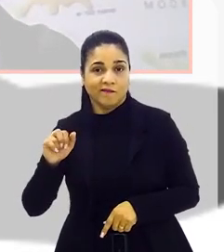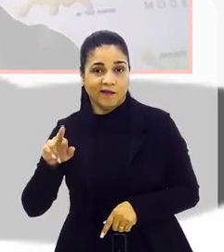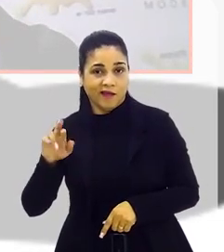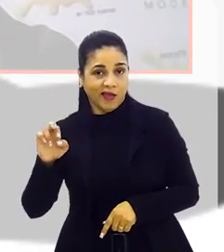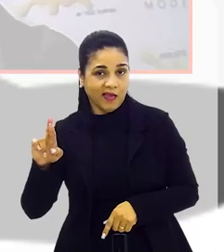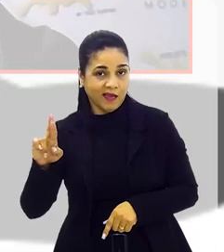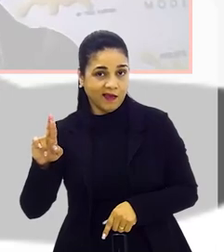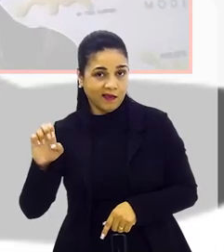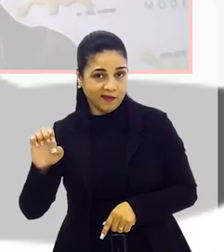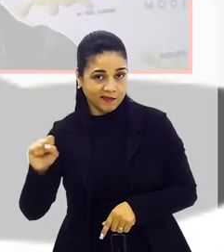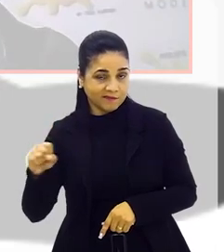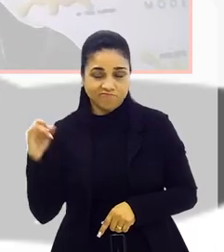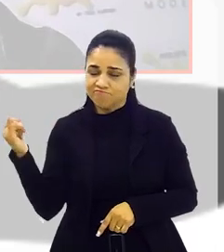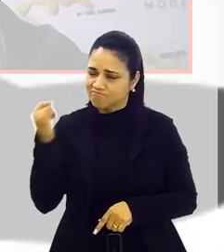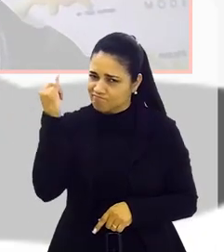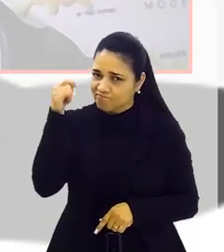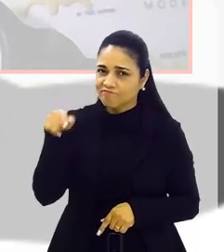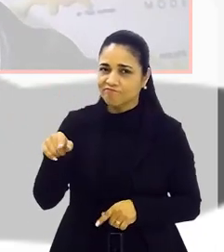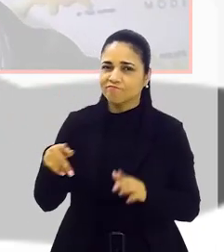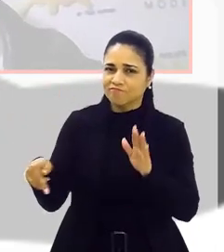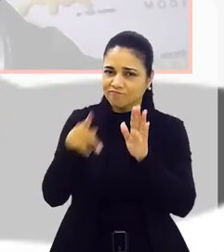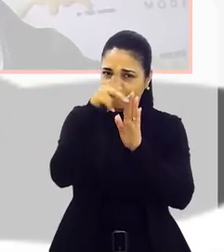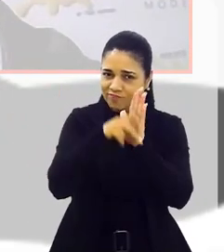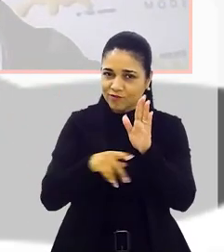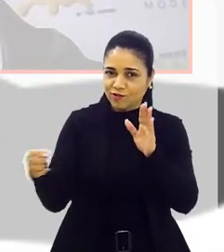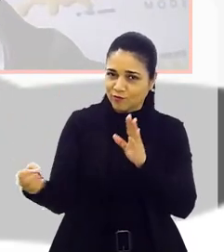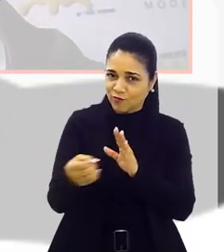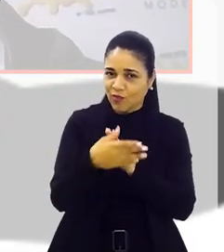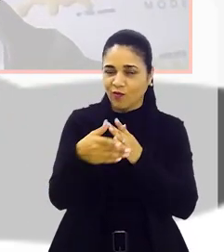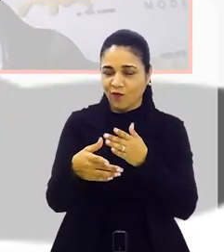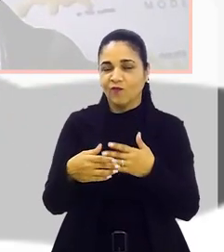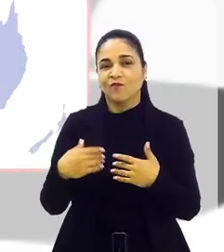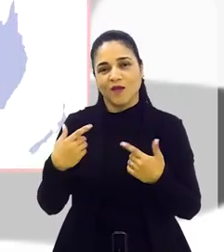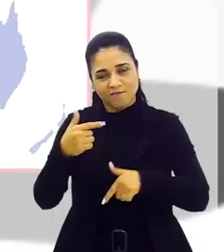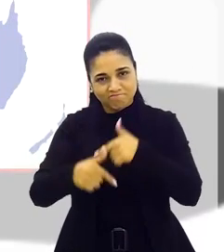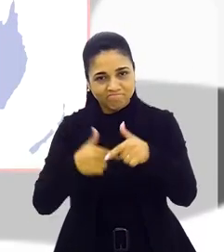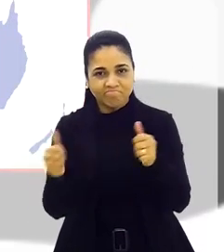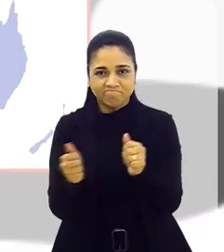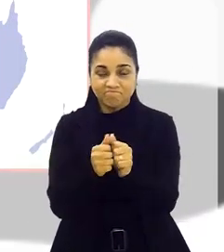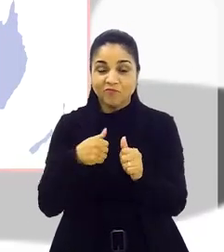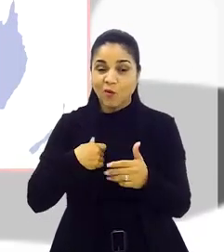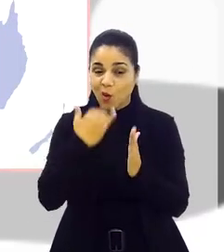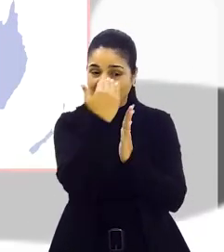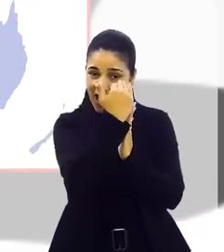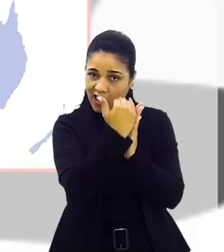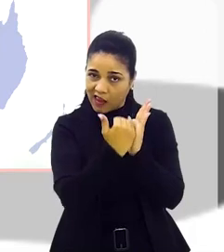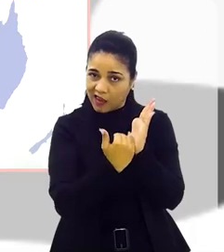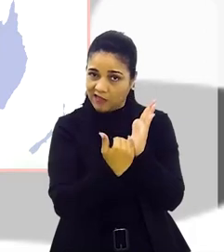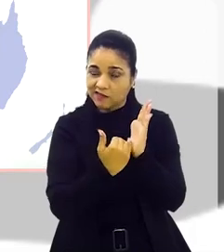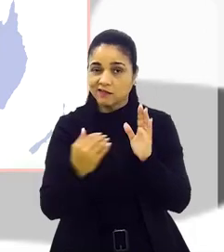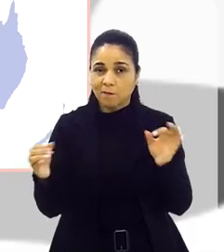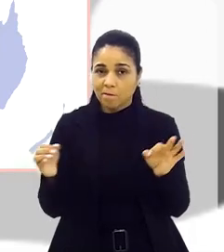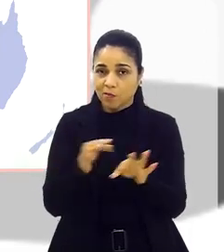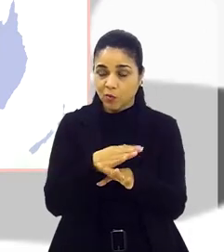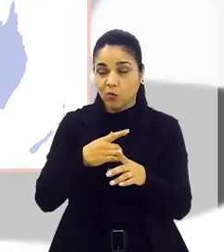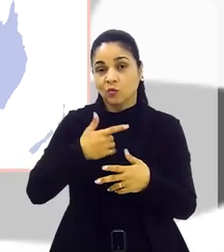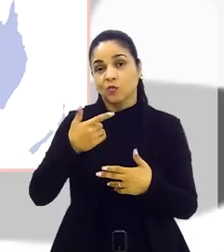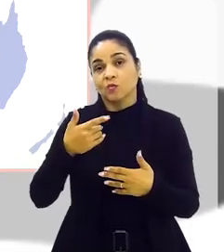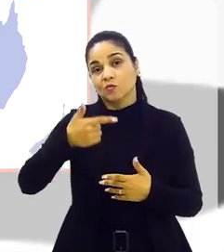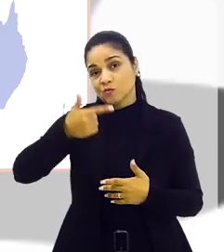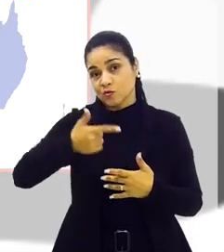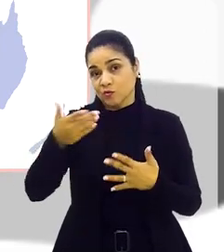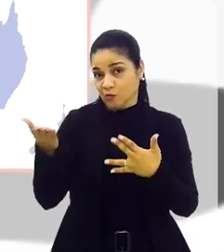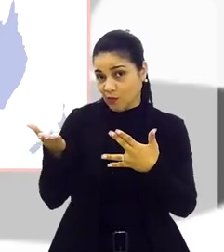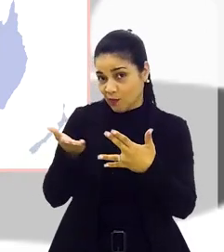de extrema importância nessa nova fase do projeto Modal. É, estou aqui com a lista completa e vou no